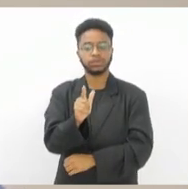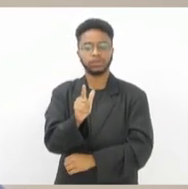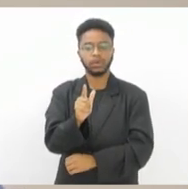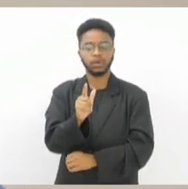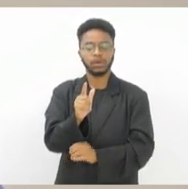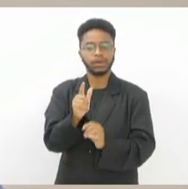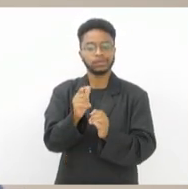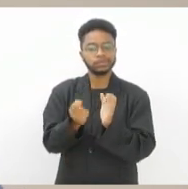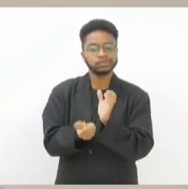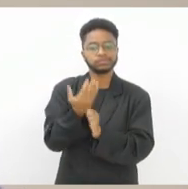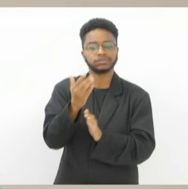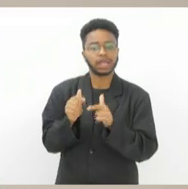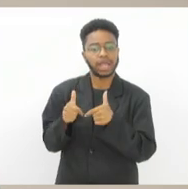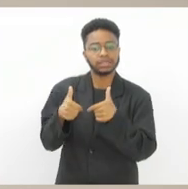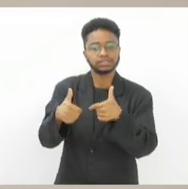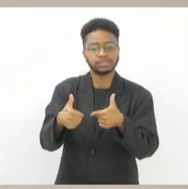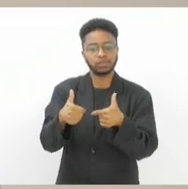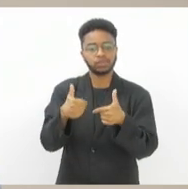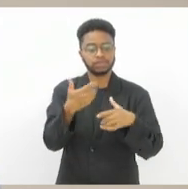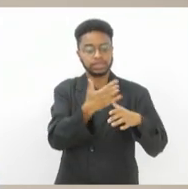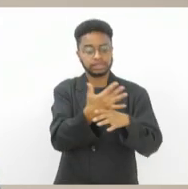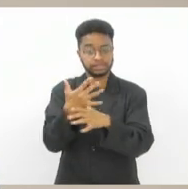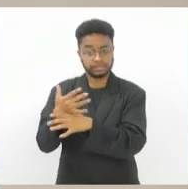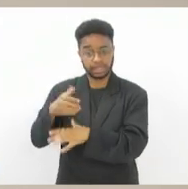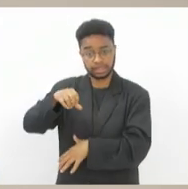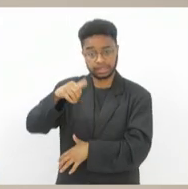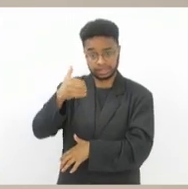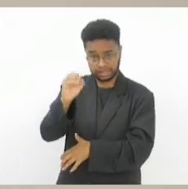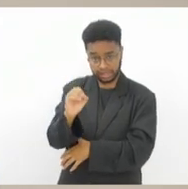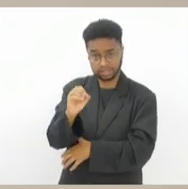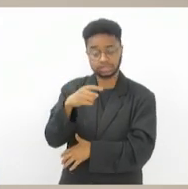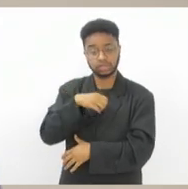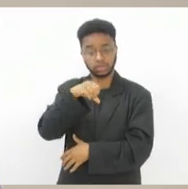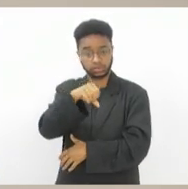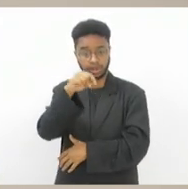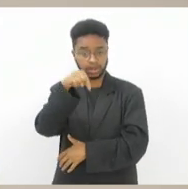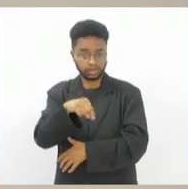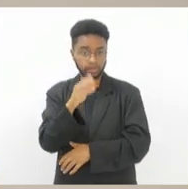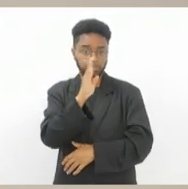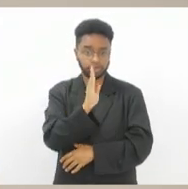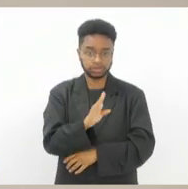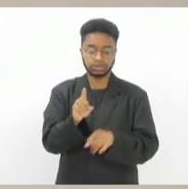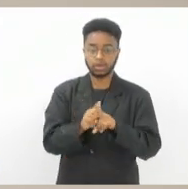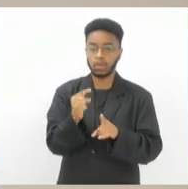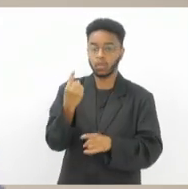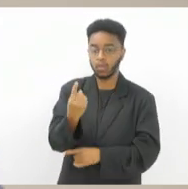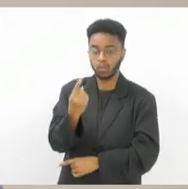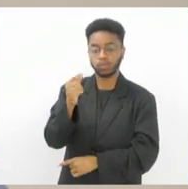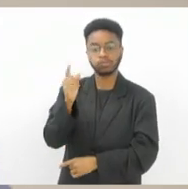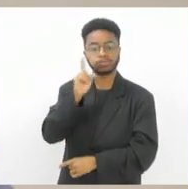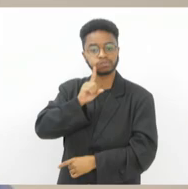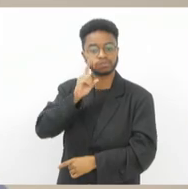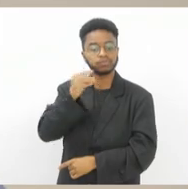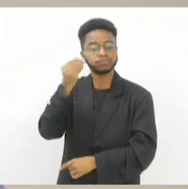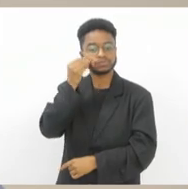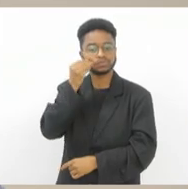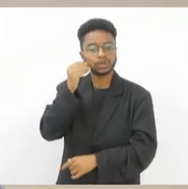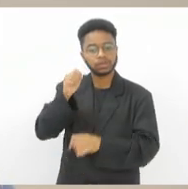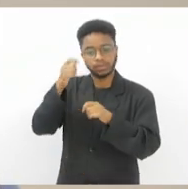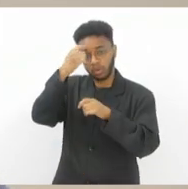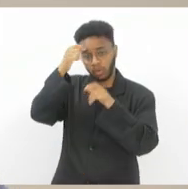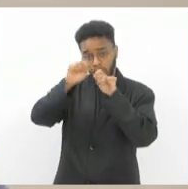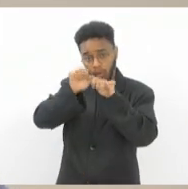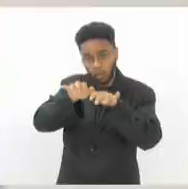uma ação em 10 cidades, 9 aqui no Brasil e uma nos Estados Unidos, para aumentar a conscientização